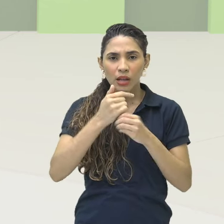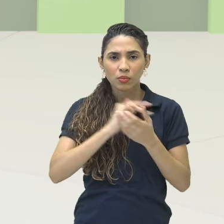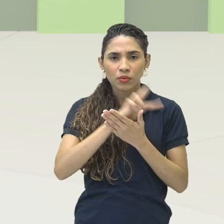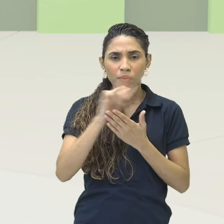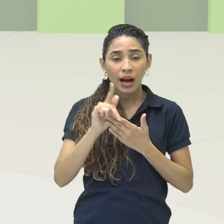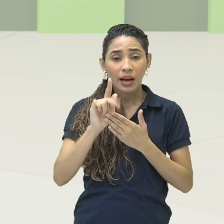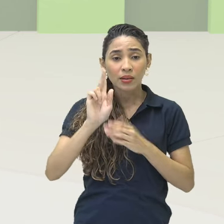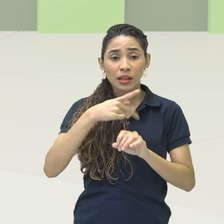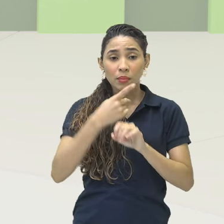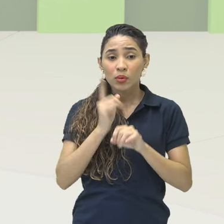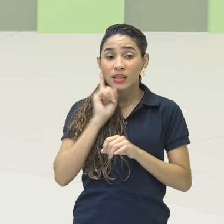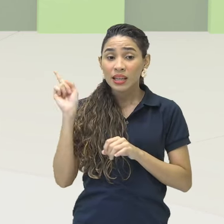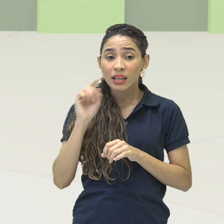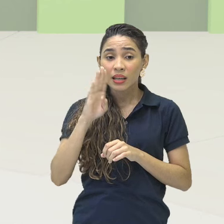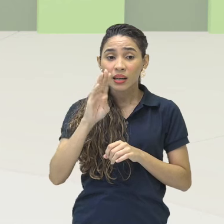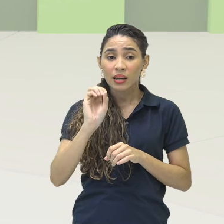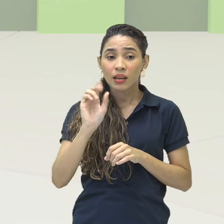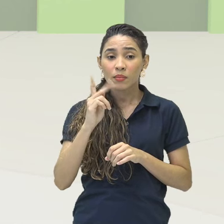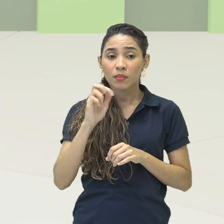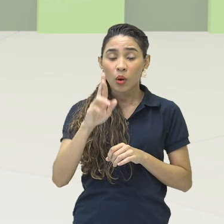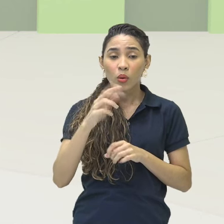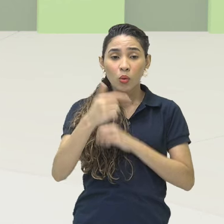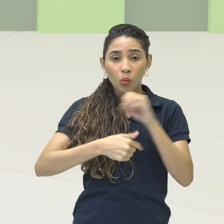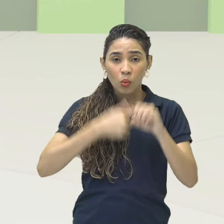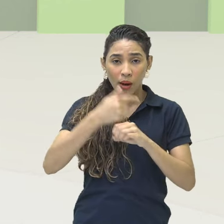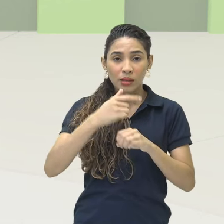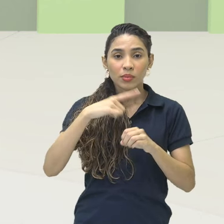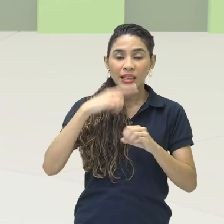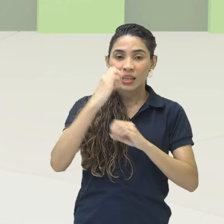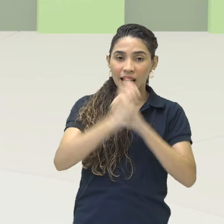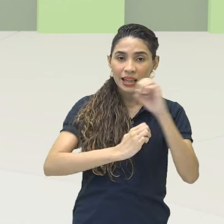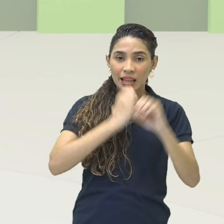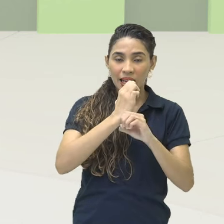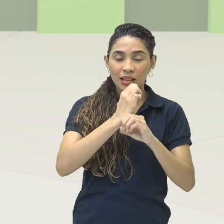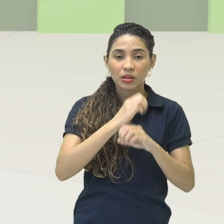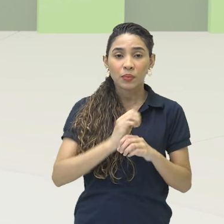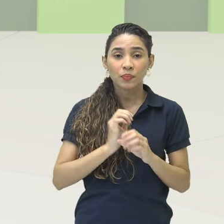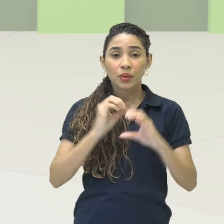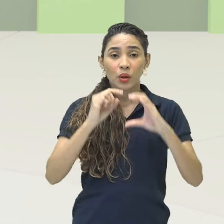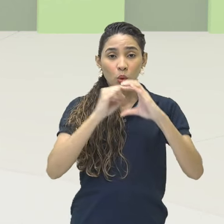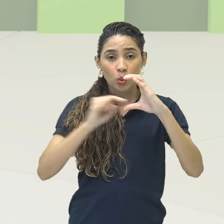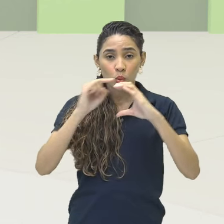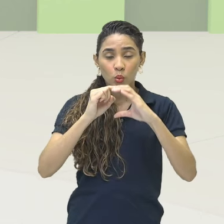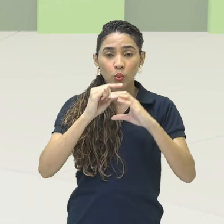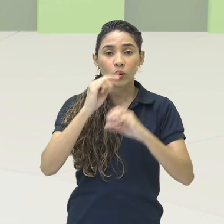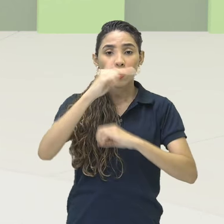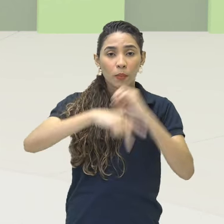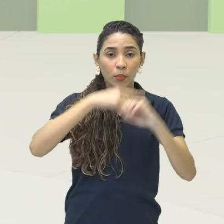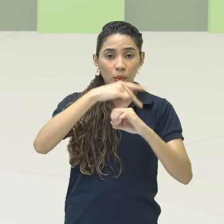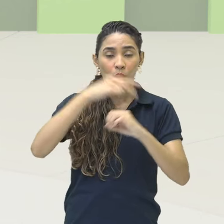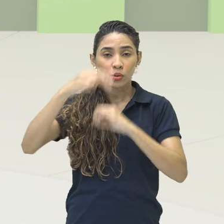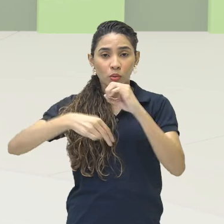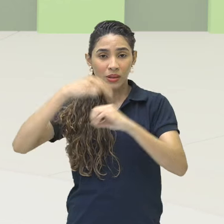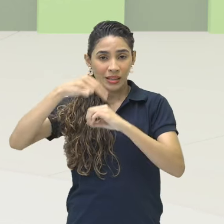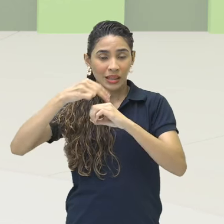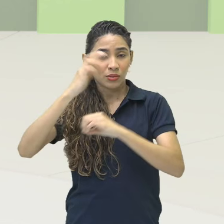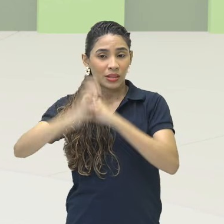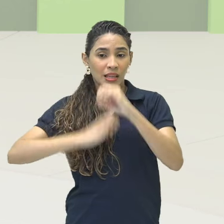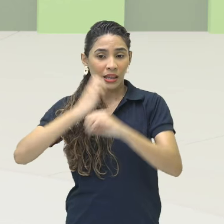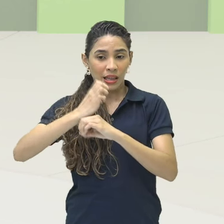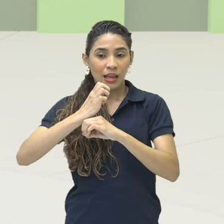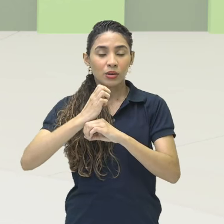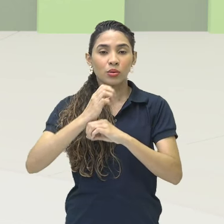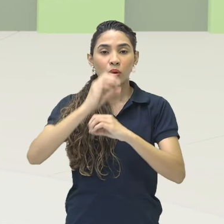átomo de Bohr, que o átomo ele tem elétrons, o núcleo com prótons e nêutrons e elétrons